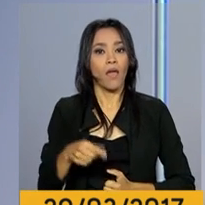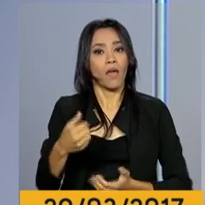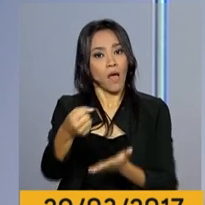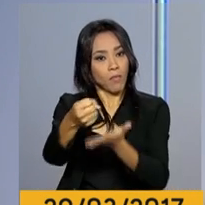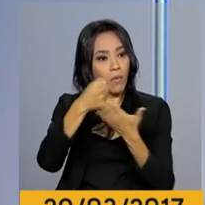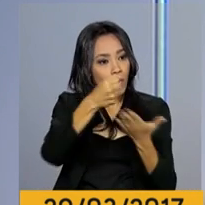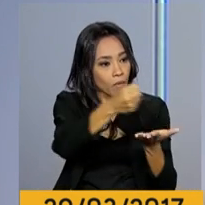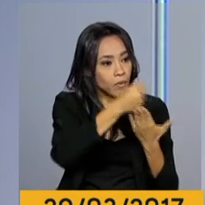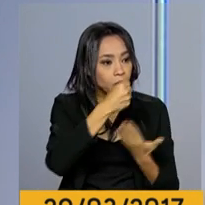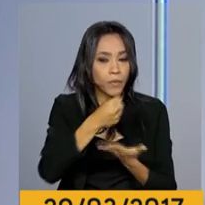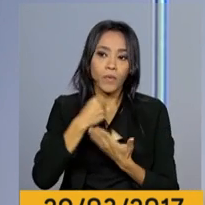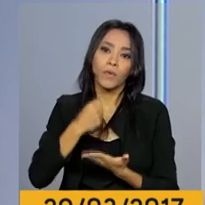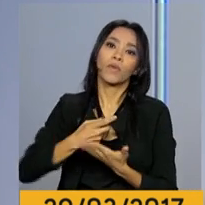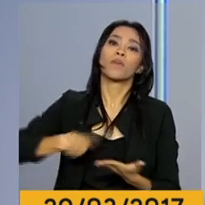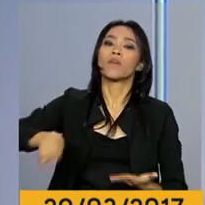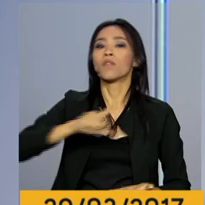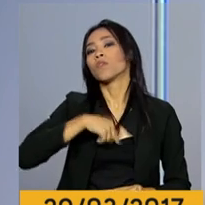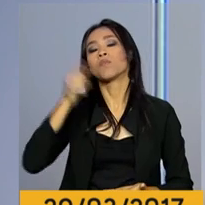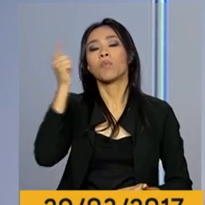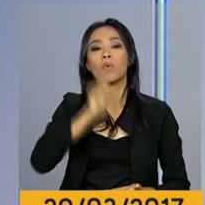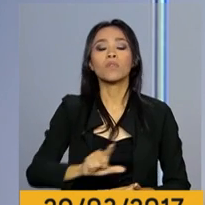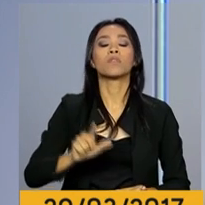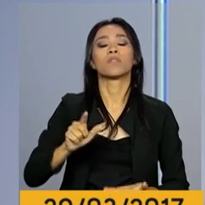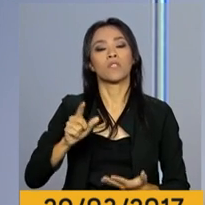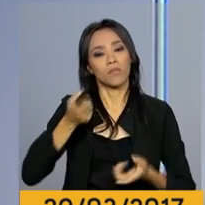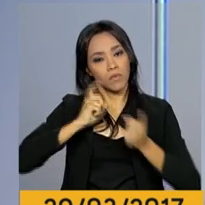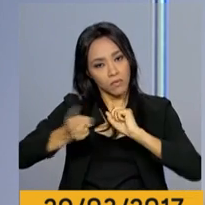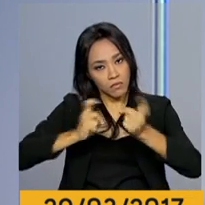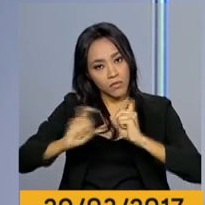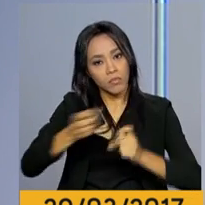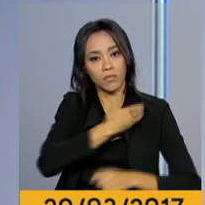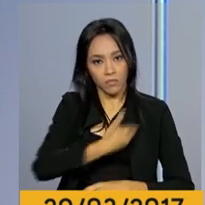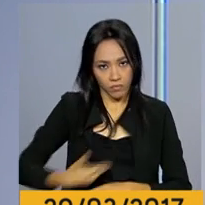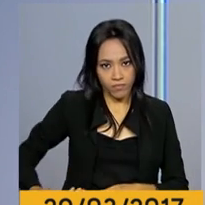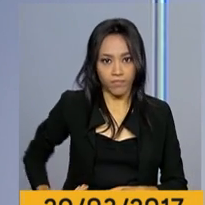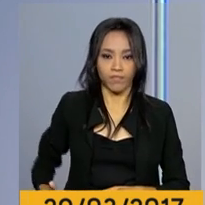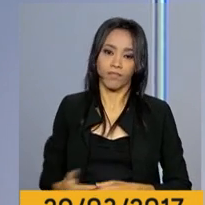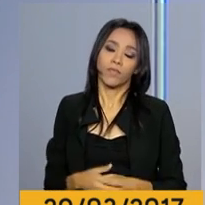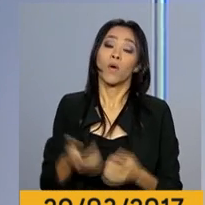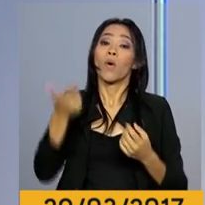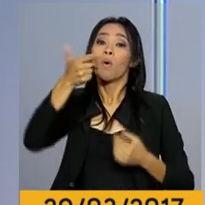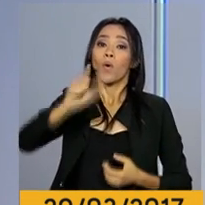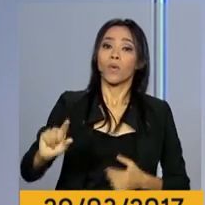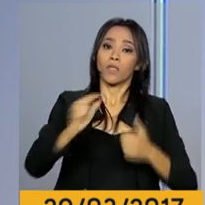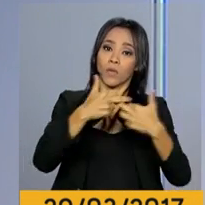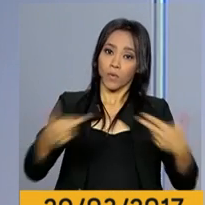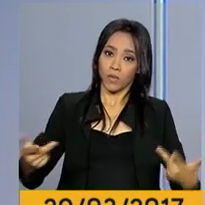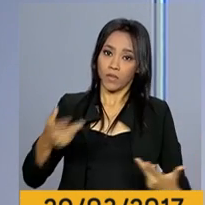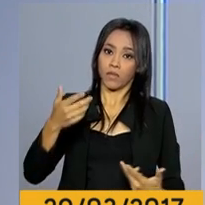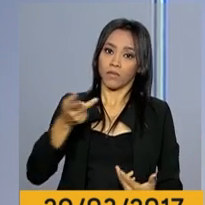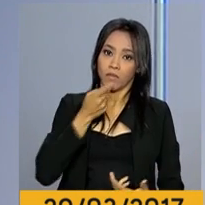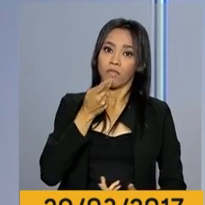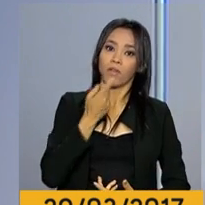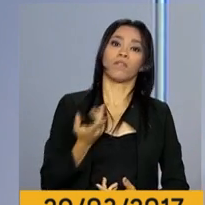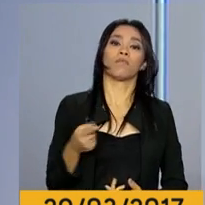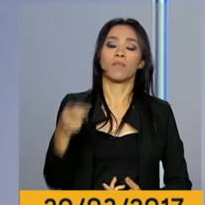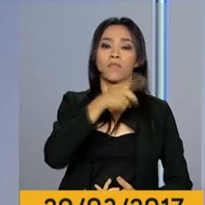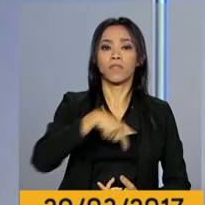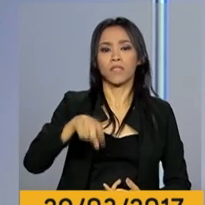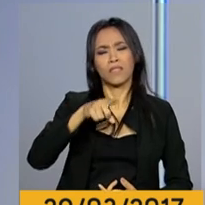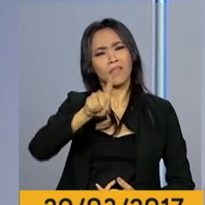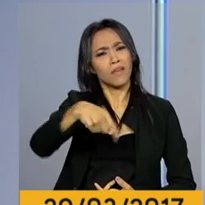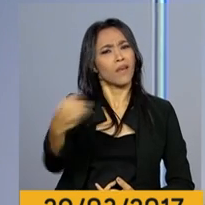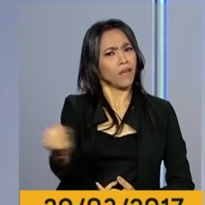estamos conseguindo logo depois interessantes mais um fato é digno de